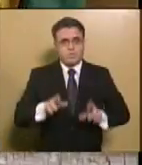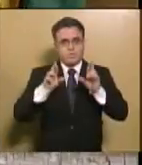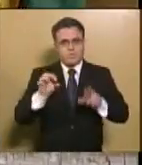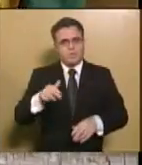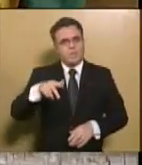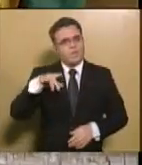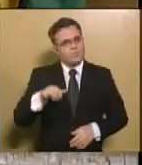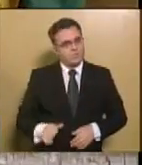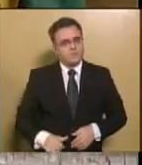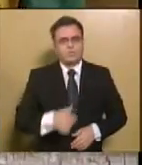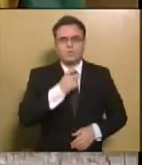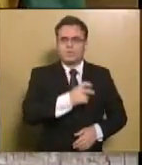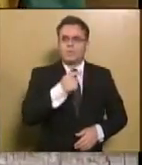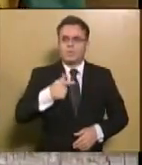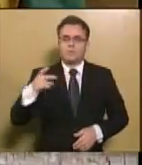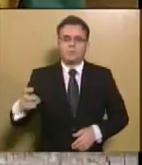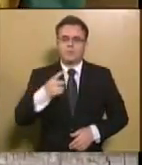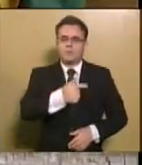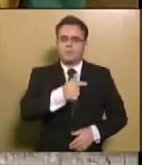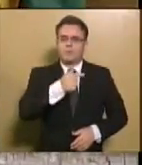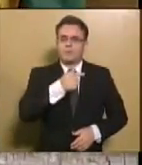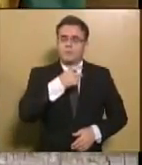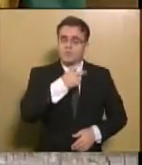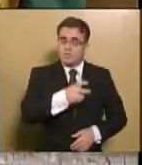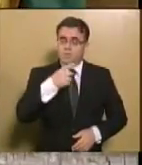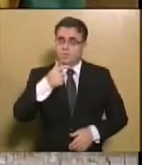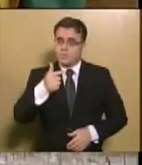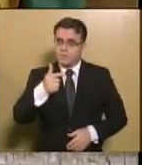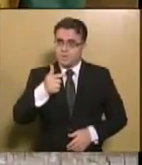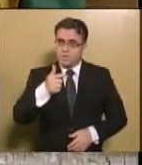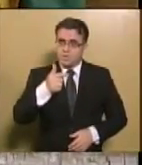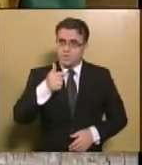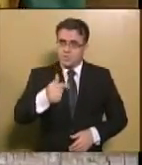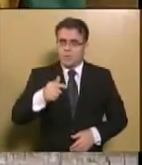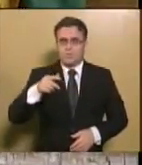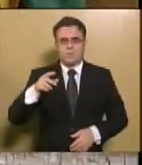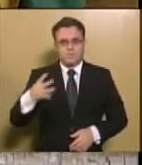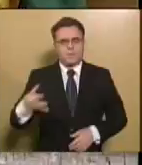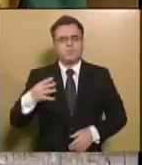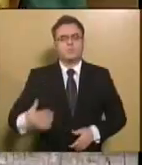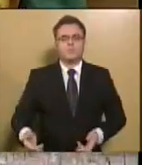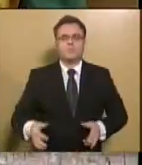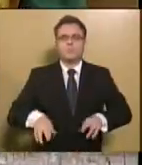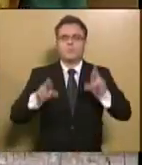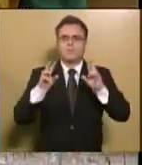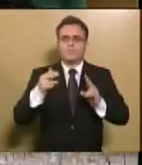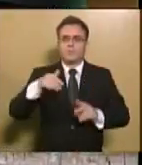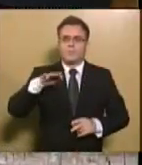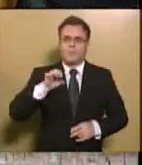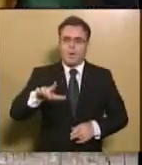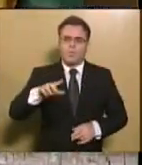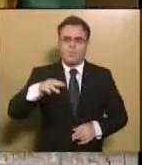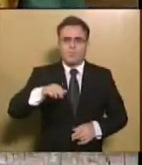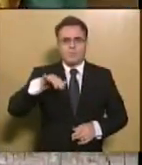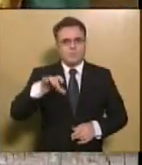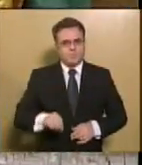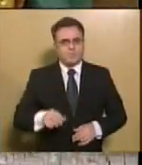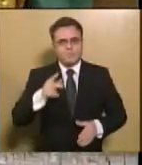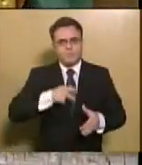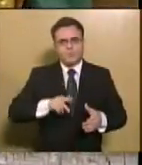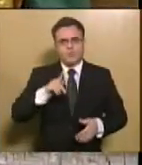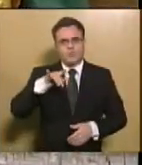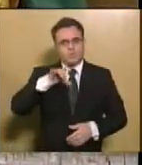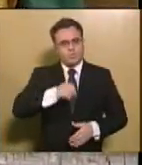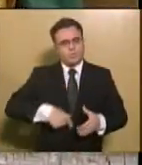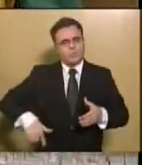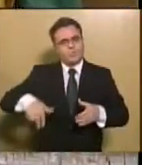de número 574, 575, de autoria do deputado Vanderbal Marinho. Em seguida, o deputado Edmar Carvalho ocupou a tribuna, cumprimentando